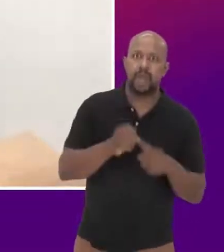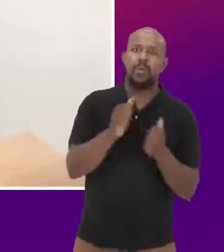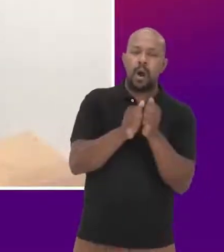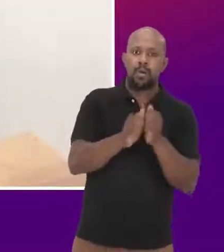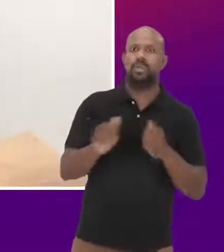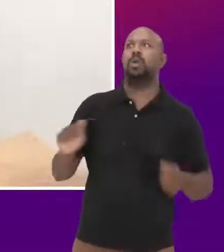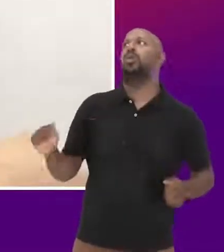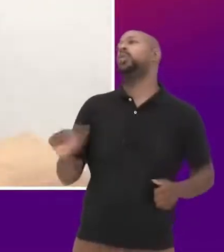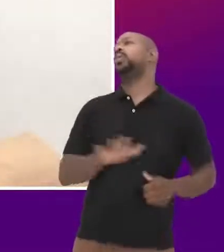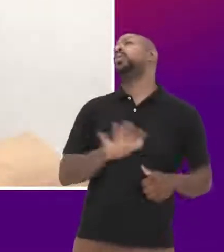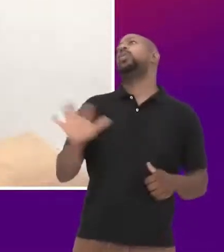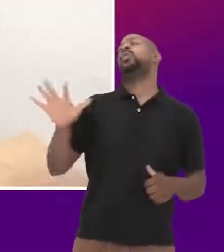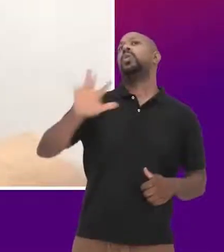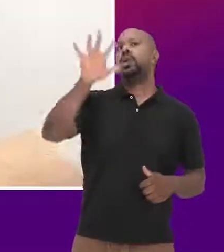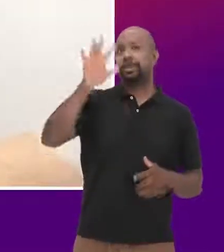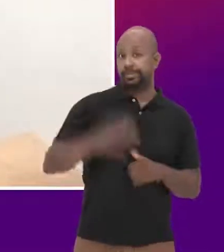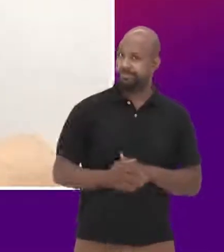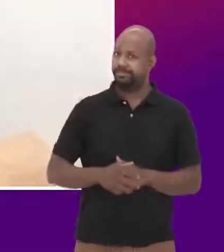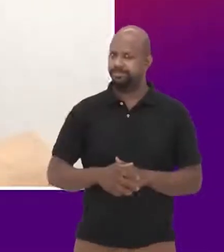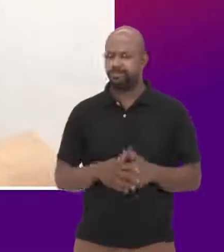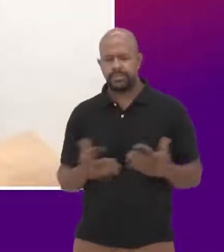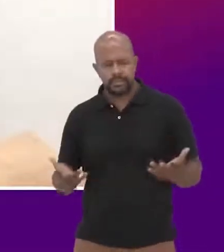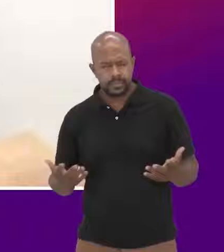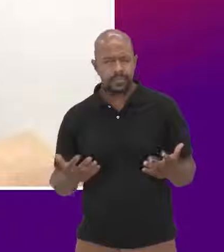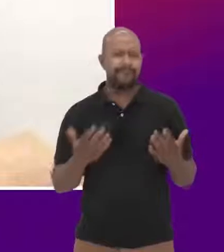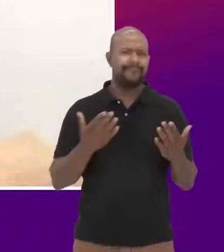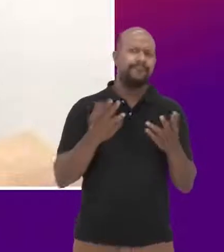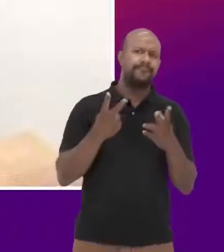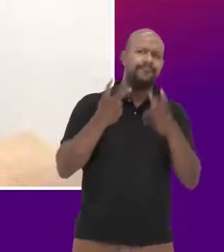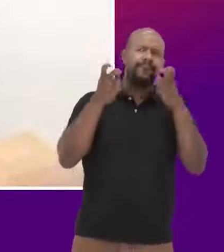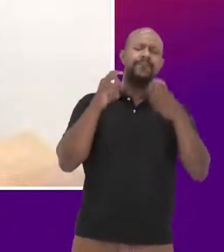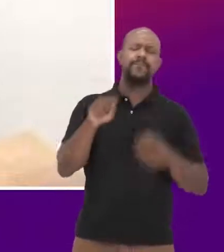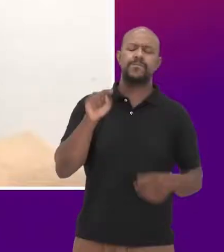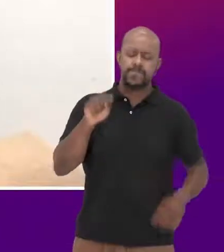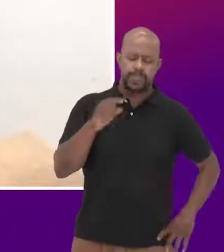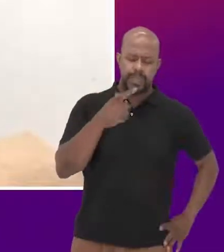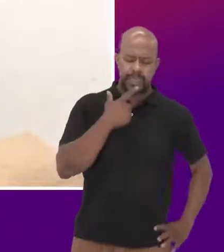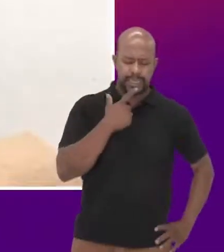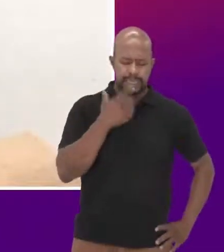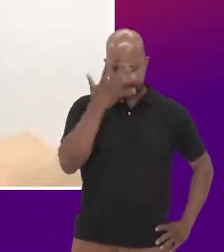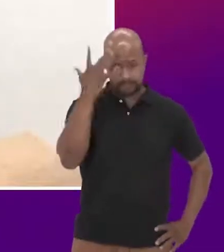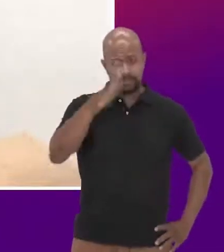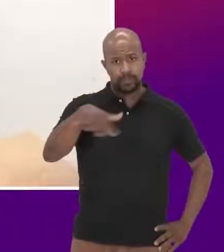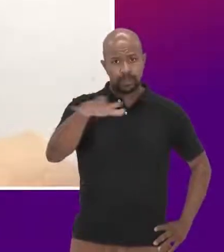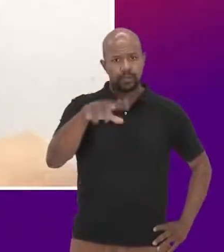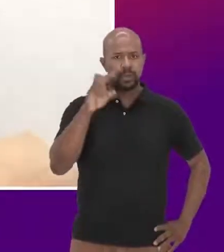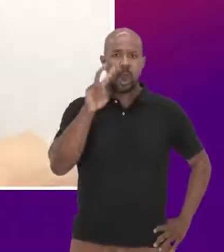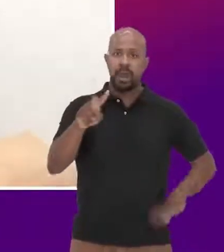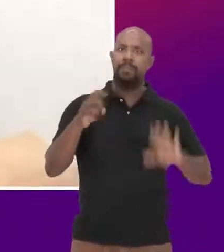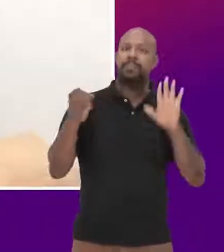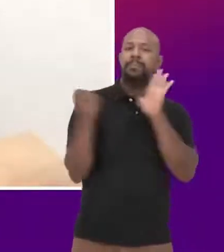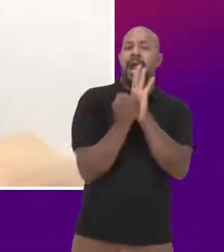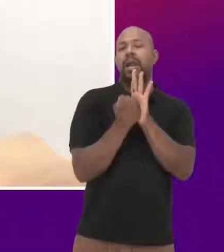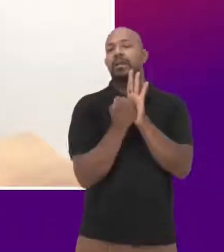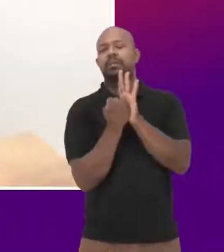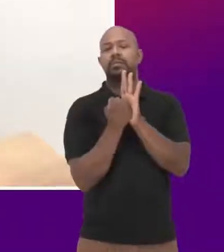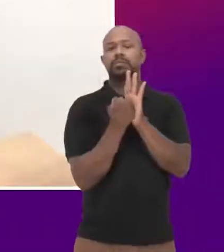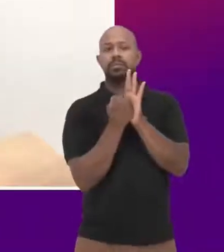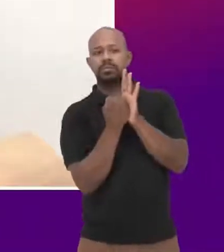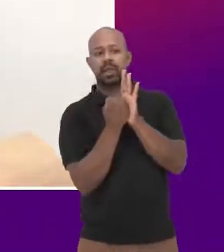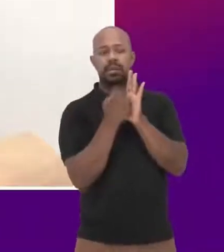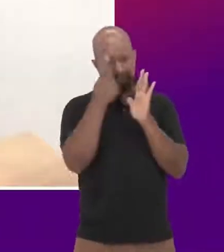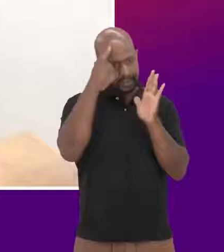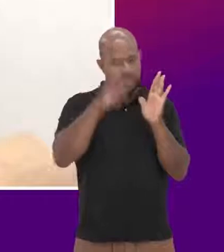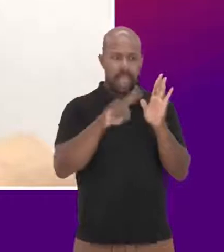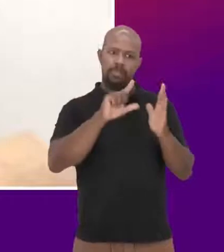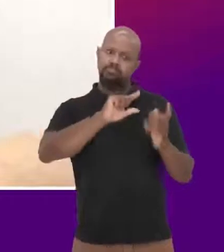alto. Então a gente vê que existe as pessoas olham para as marcas como se fossem